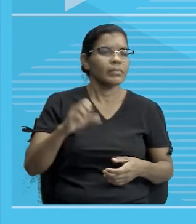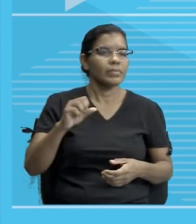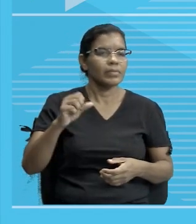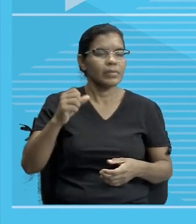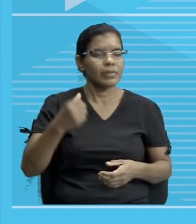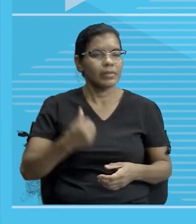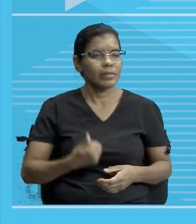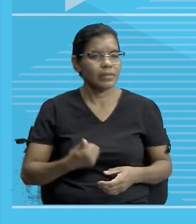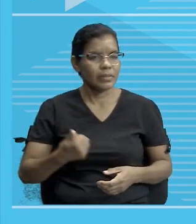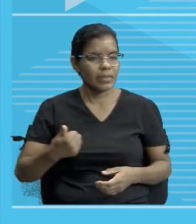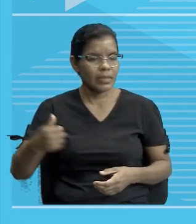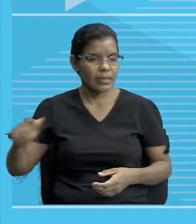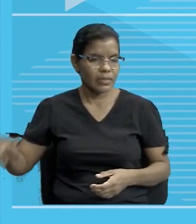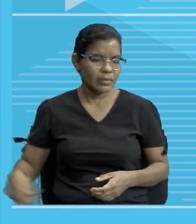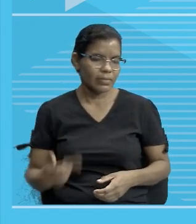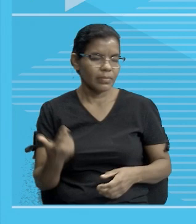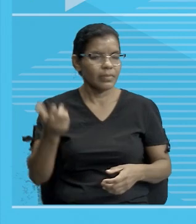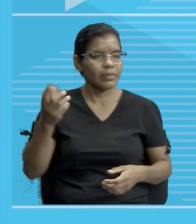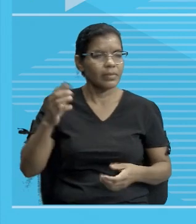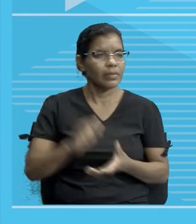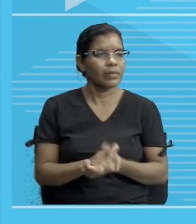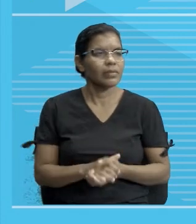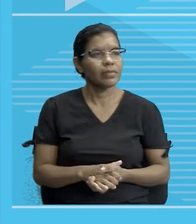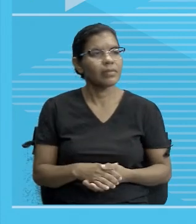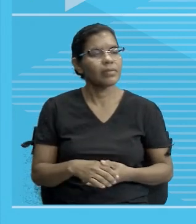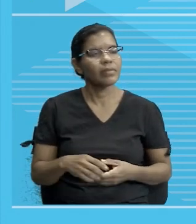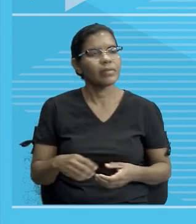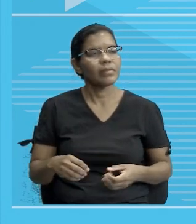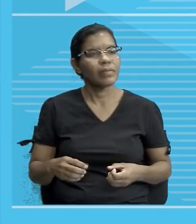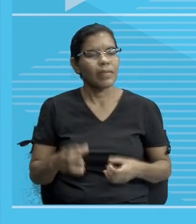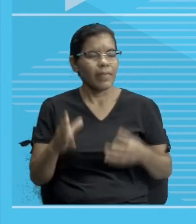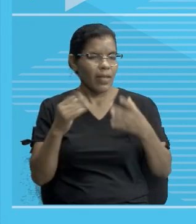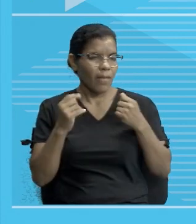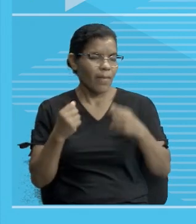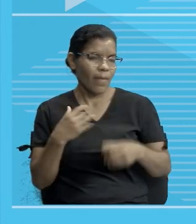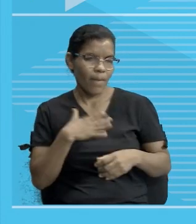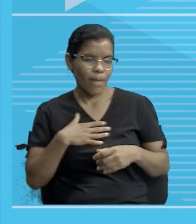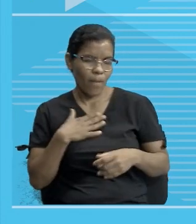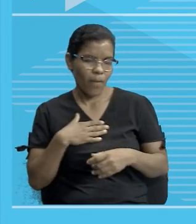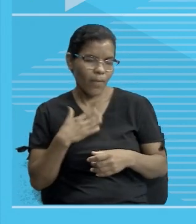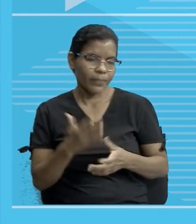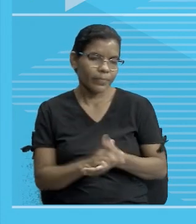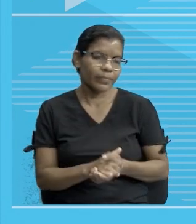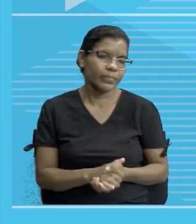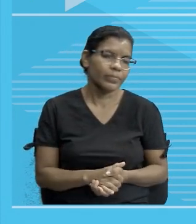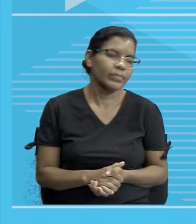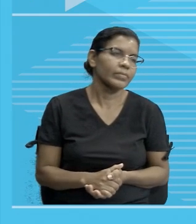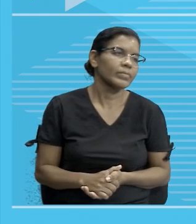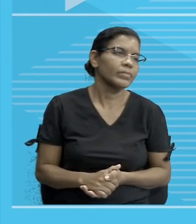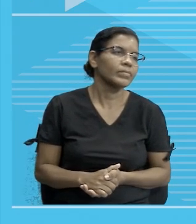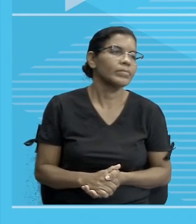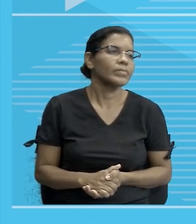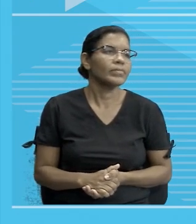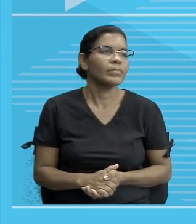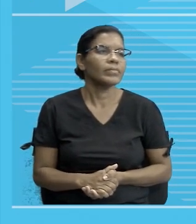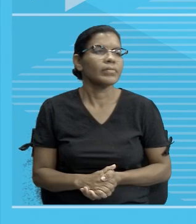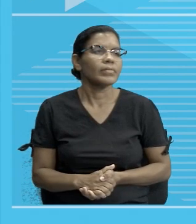nobres. Canapés, comida gostosa, uhul! Respeite Palácio de Versalhes,